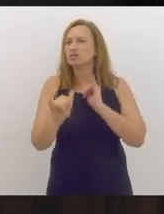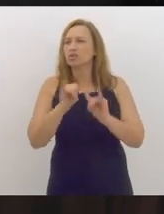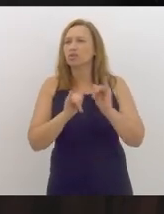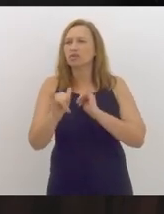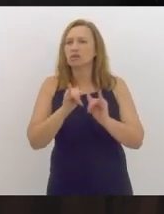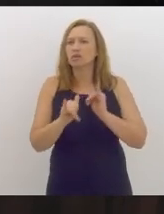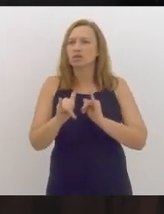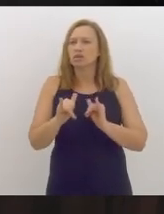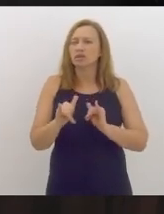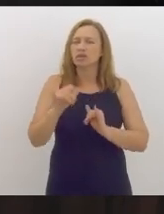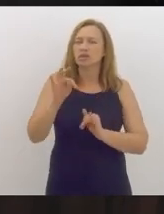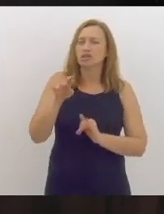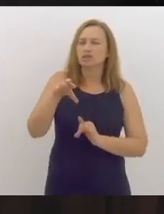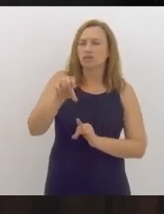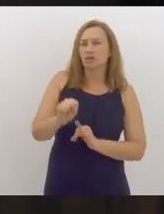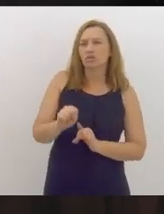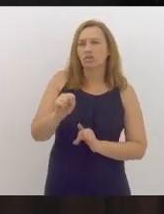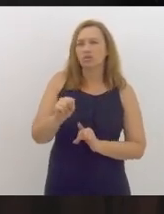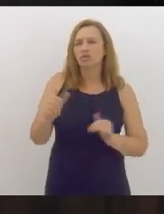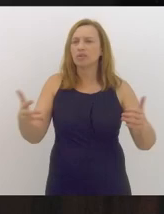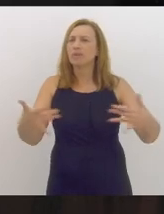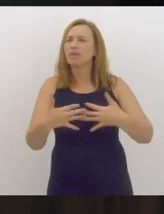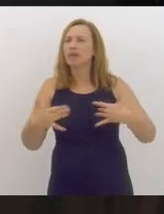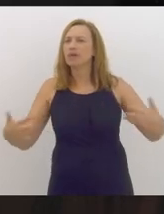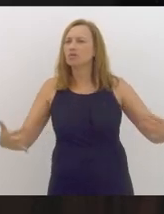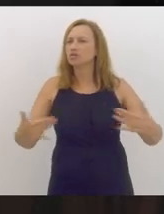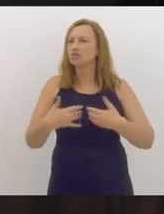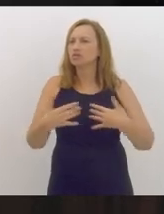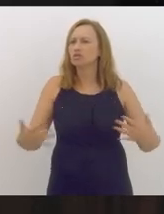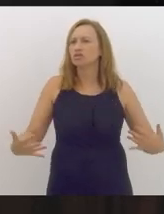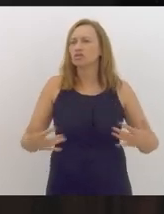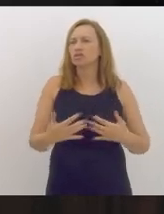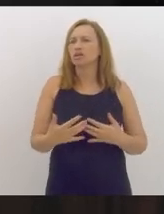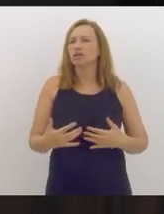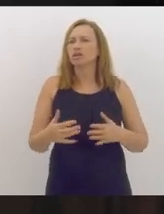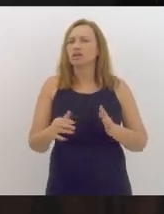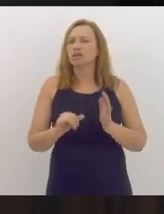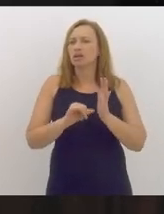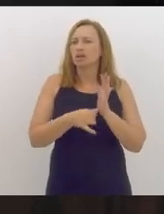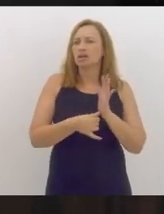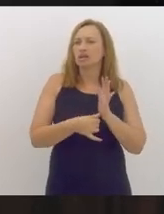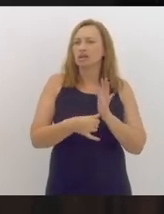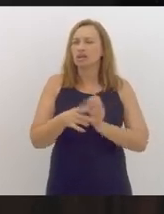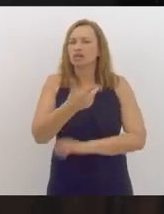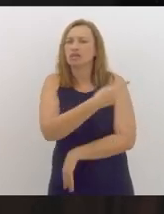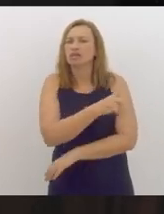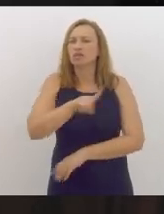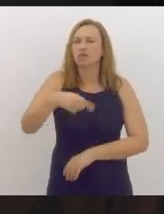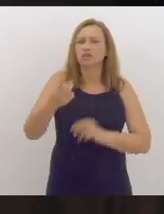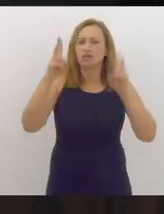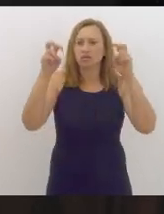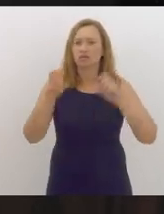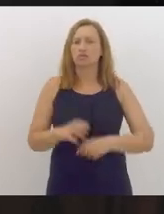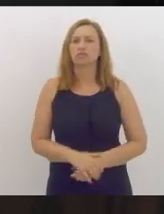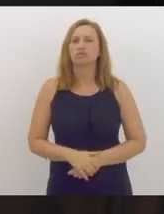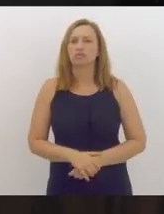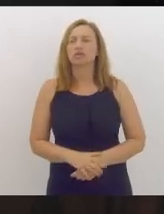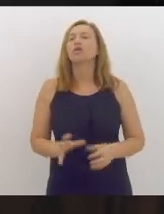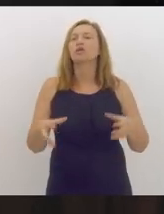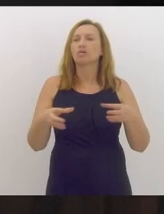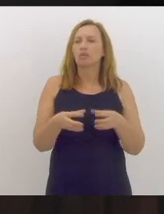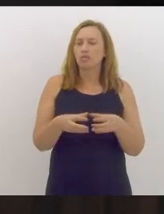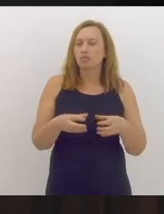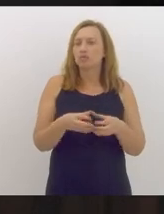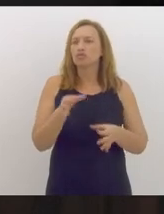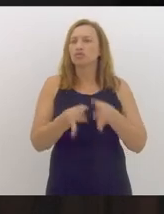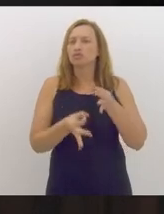sobre os sintomas de transtorno de espectro autista na carteira de vacinação e da outras providências. Pareceres da Comissão de Constituição e